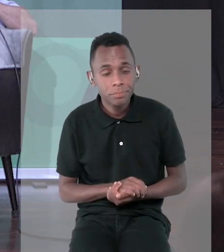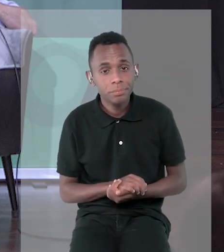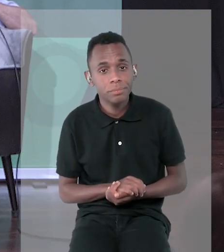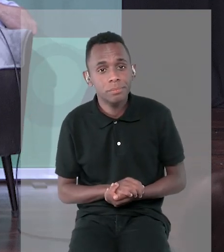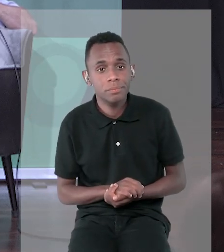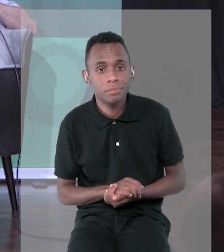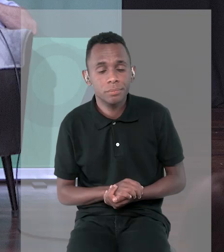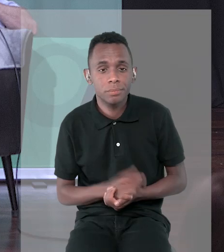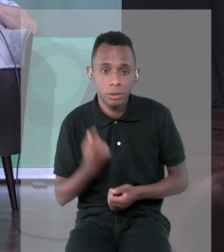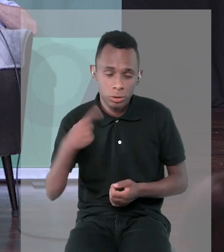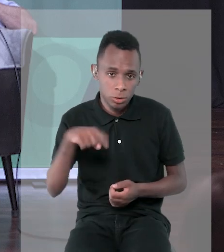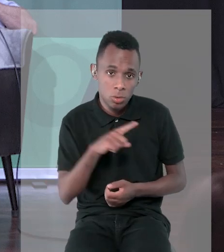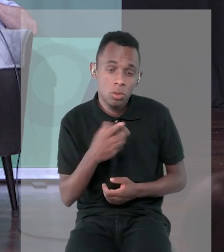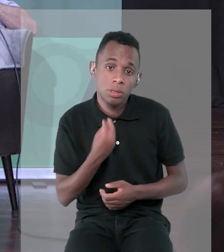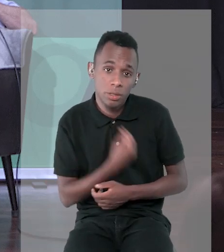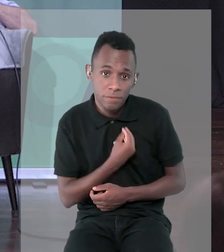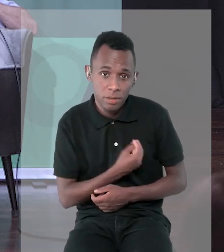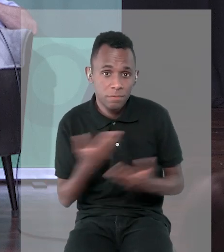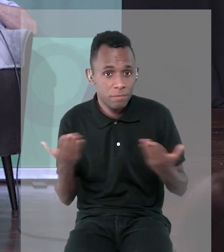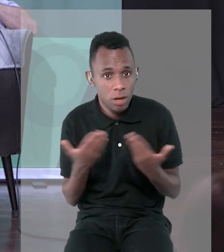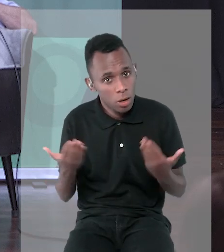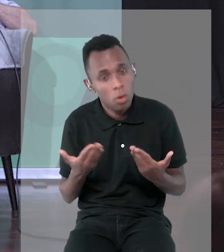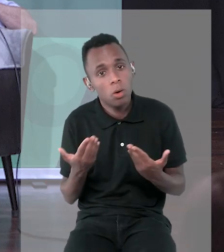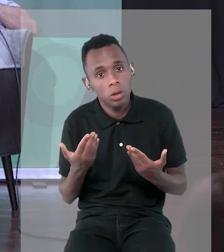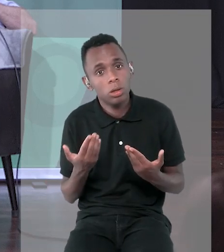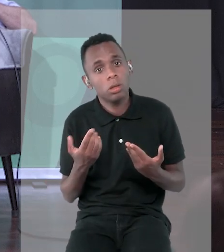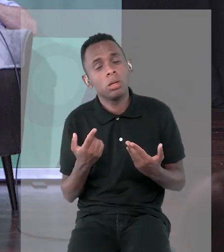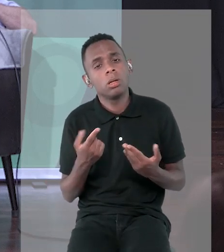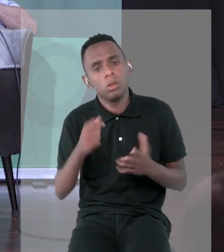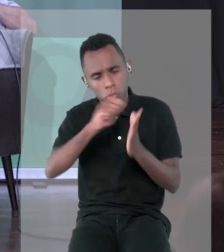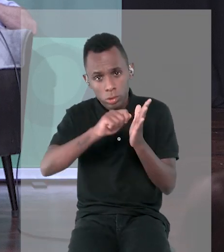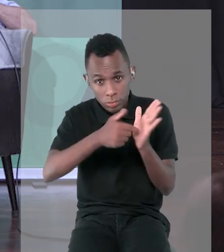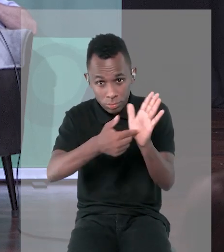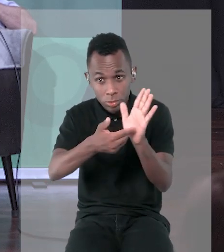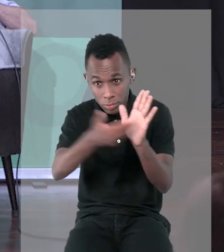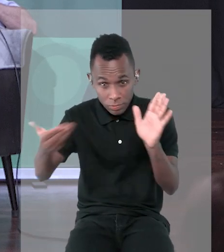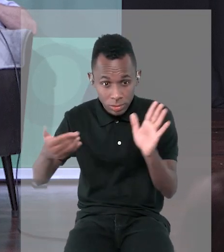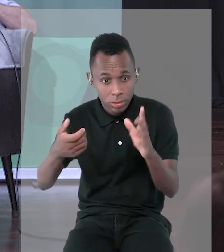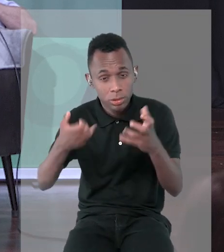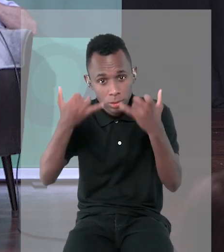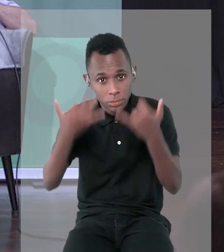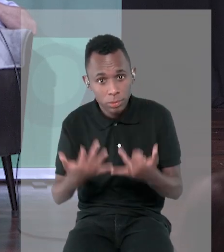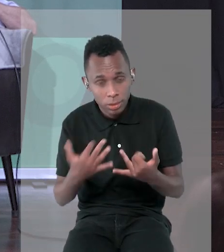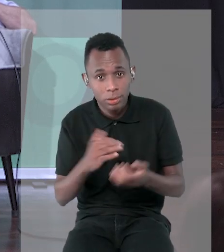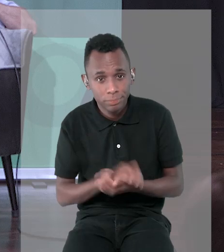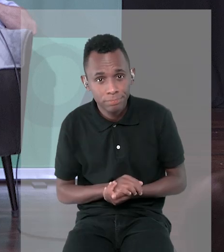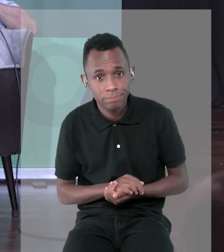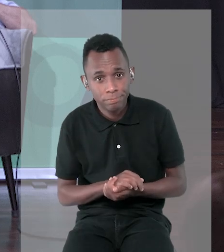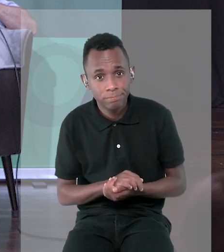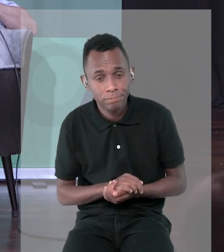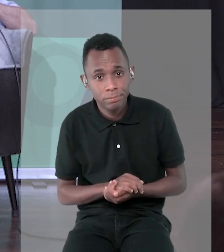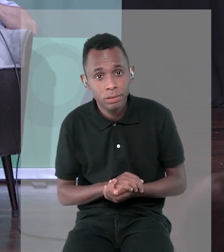Olha, a gente vive agora, a gente achava, isso que eu descrevi para vocês, tem uma coisa que não é exata exatamente, tá?